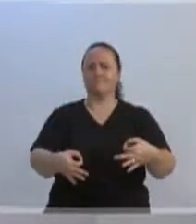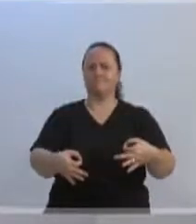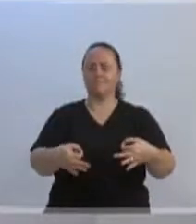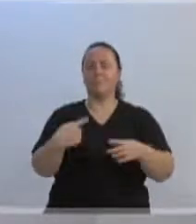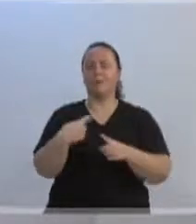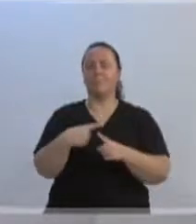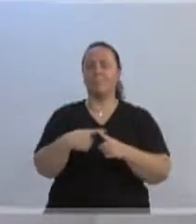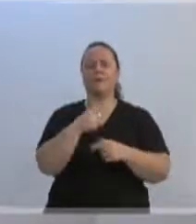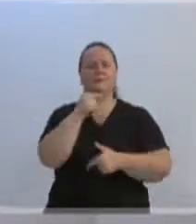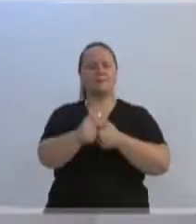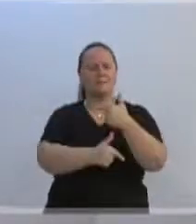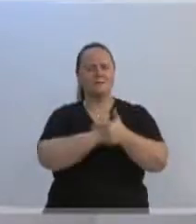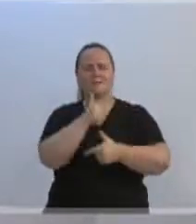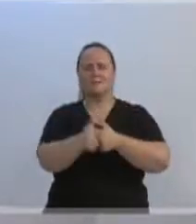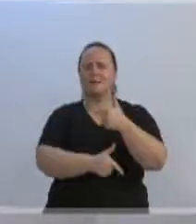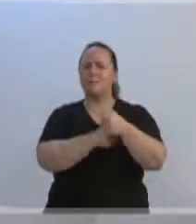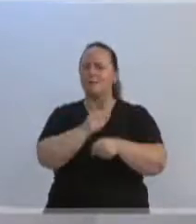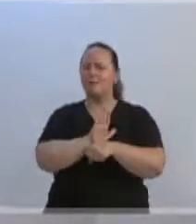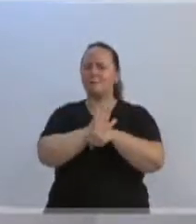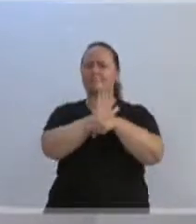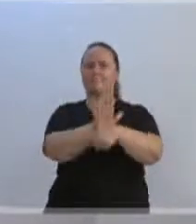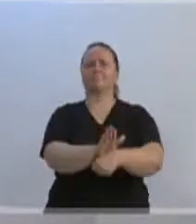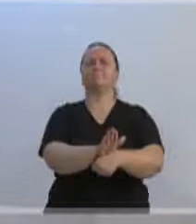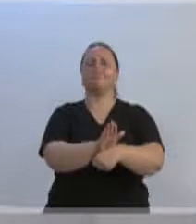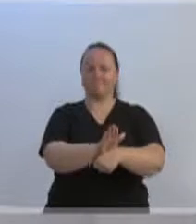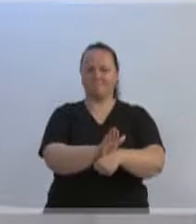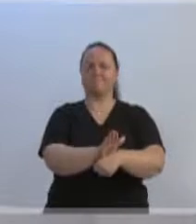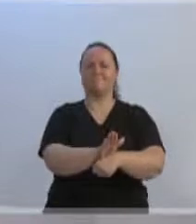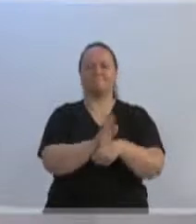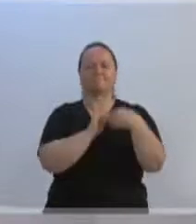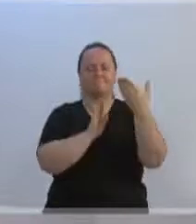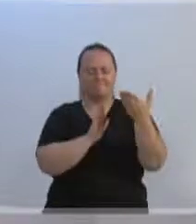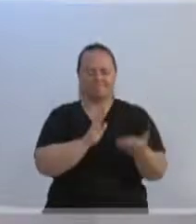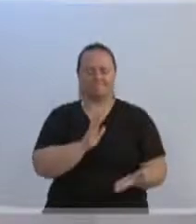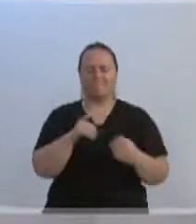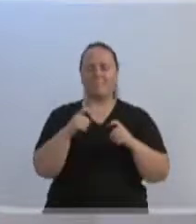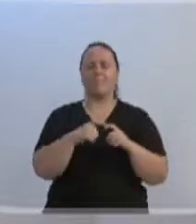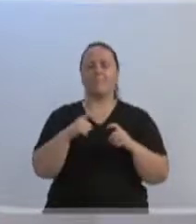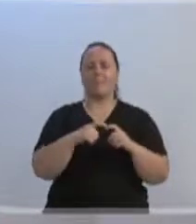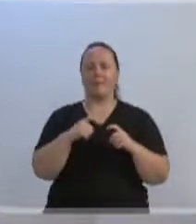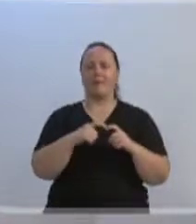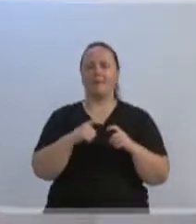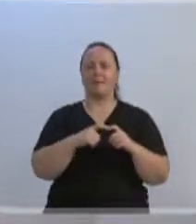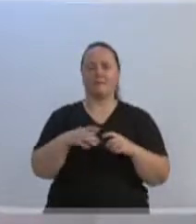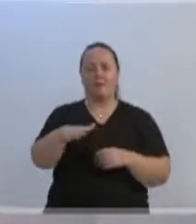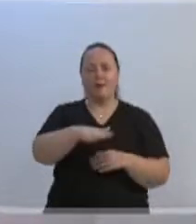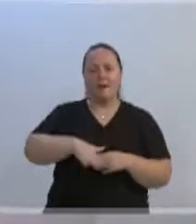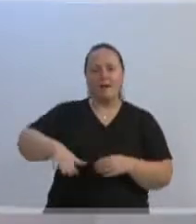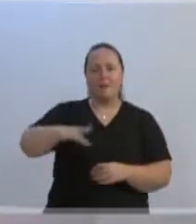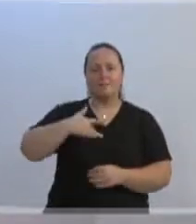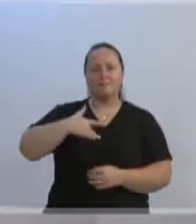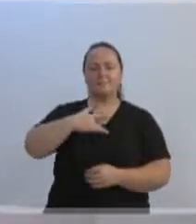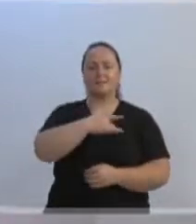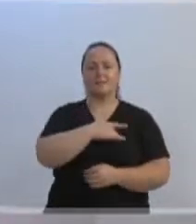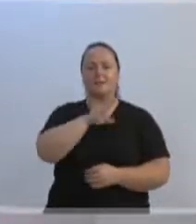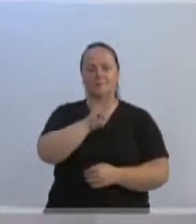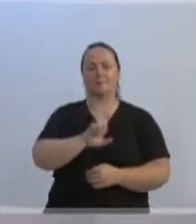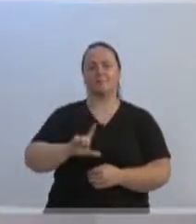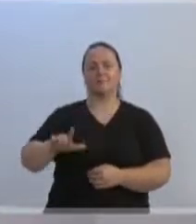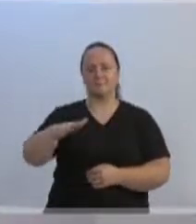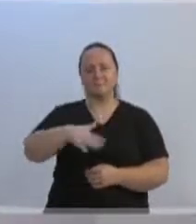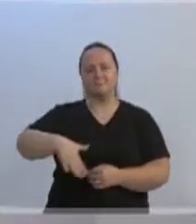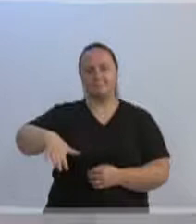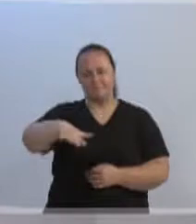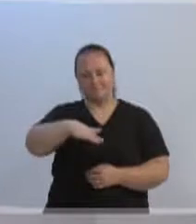serviços prestados prestados pelo doutor caminha na área da saúde aqui na cidade